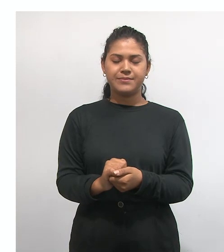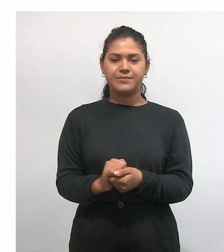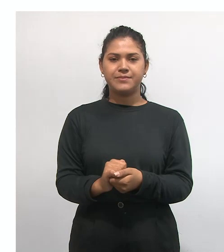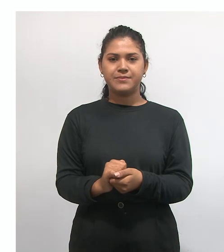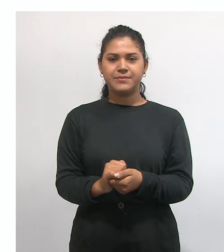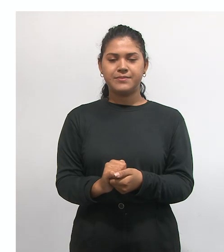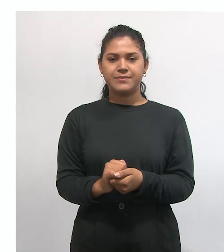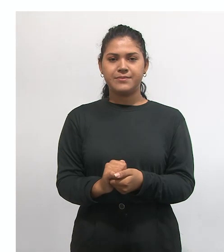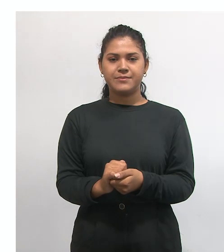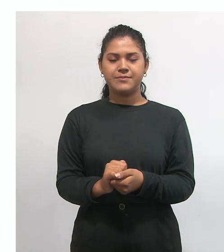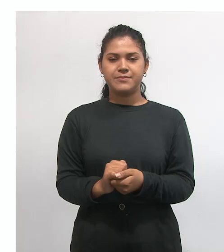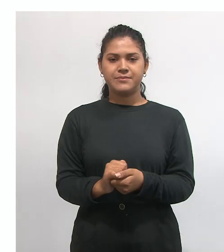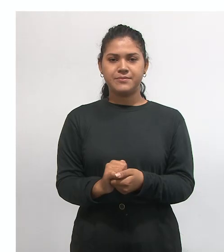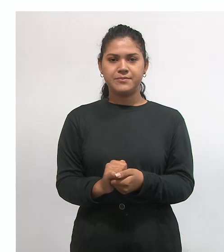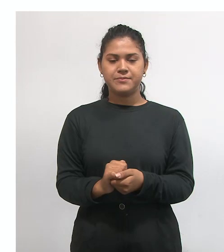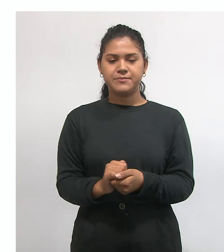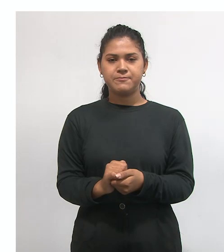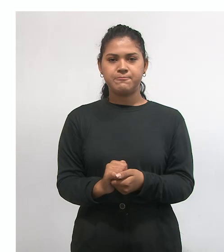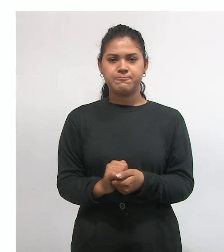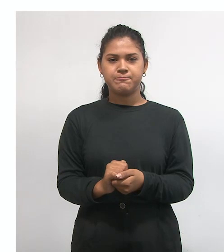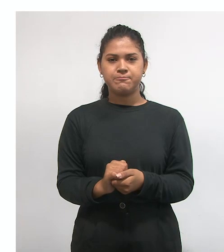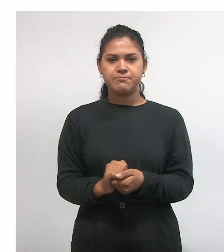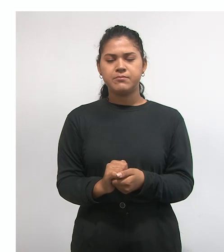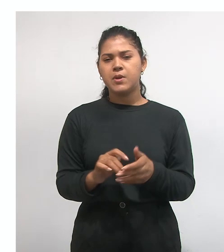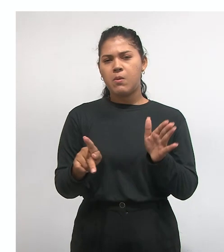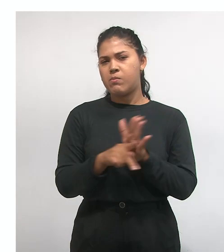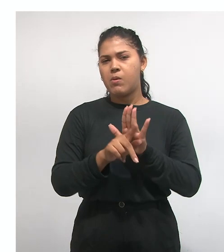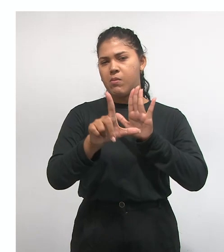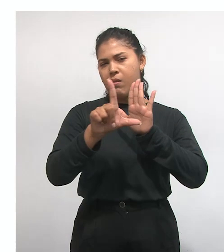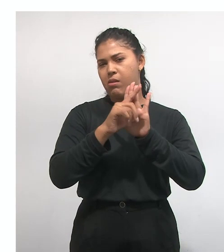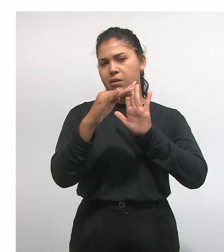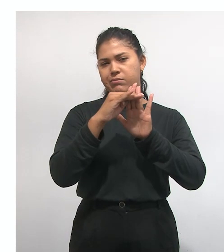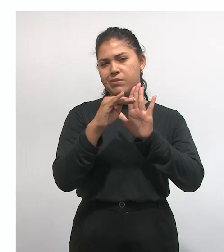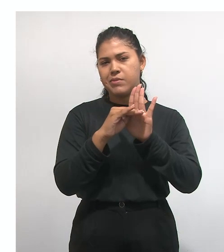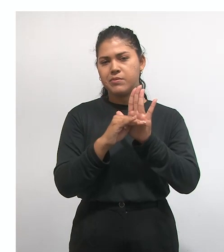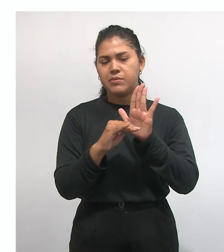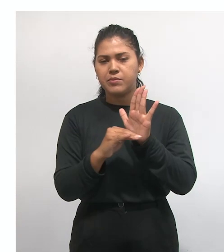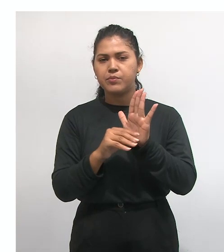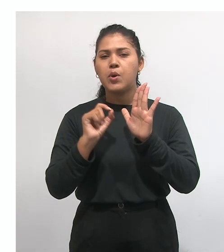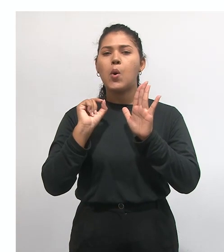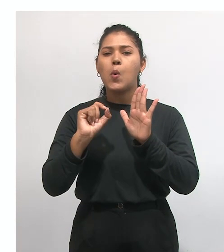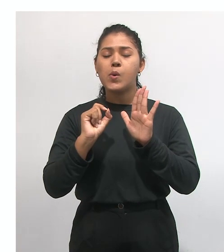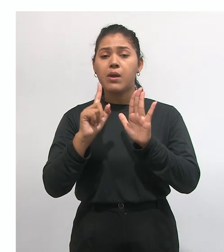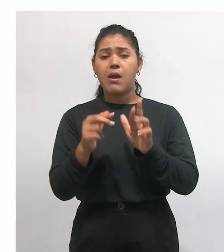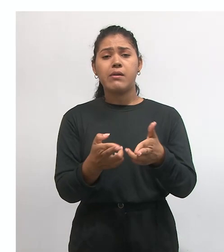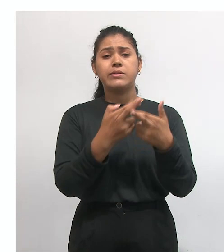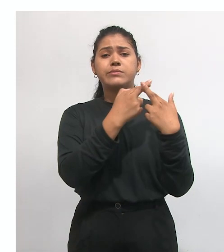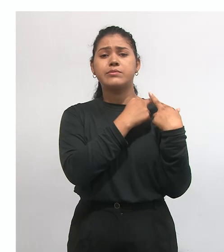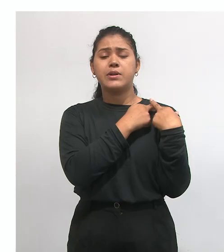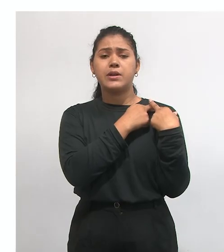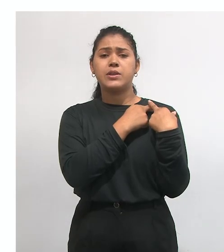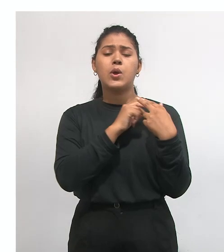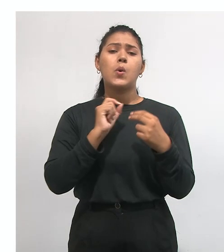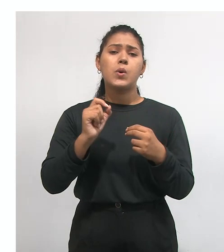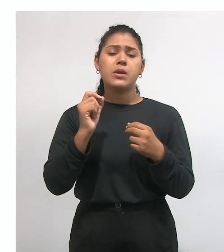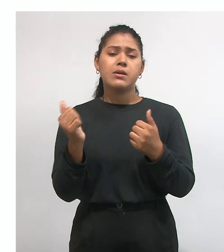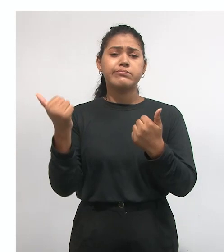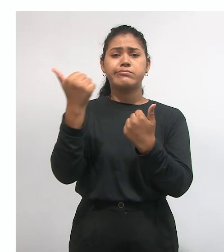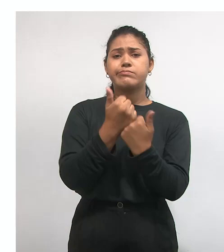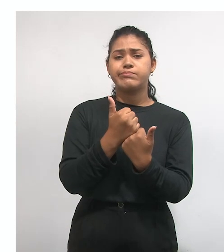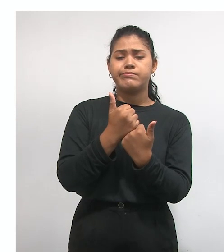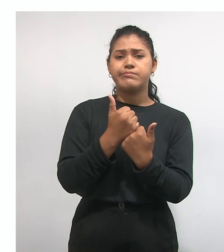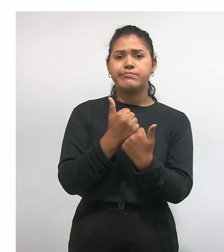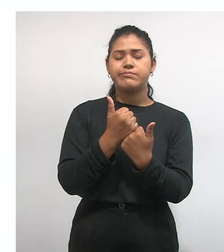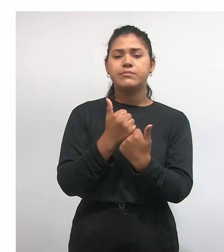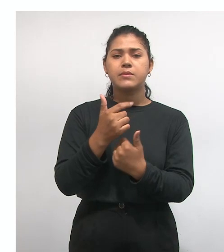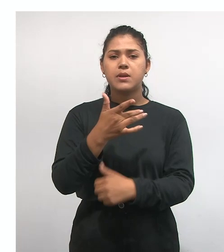Então, para a doutrina fala que isso é o verdadeiro caso de responsabilidade subsidiária, né? Por